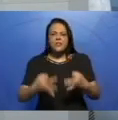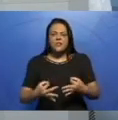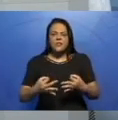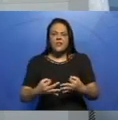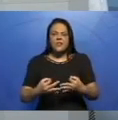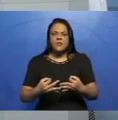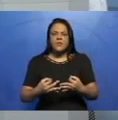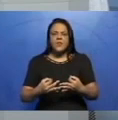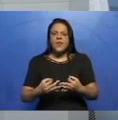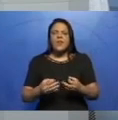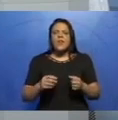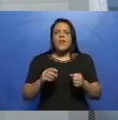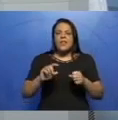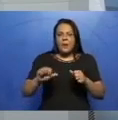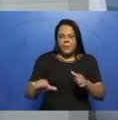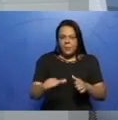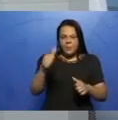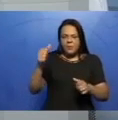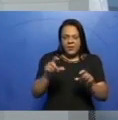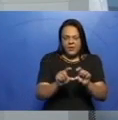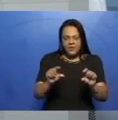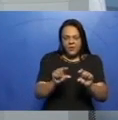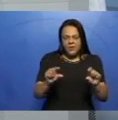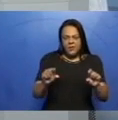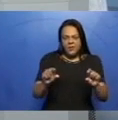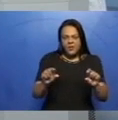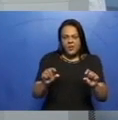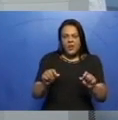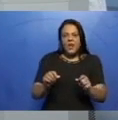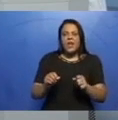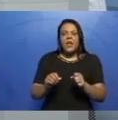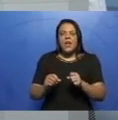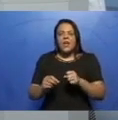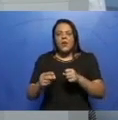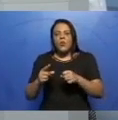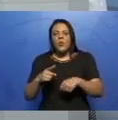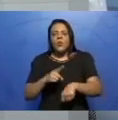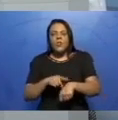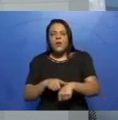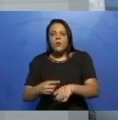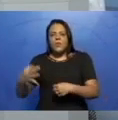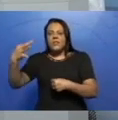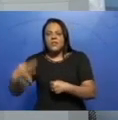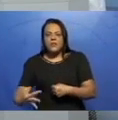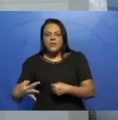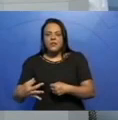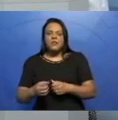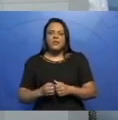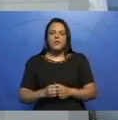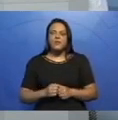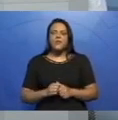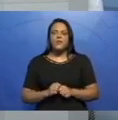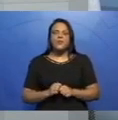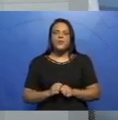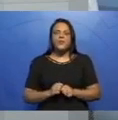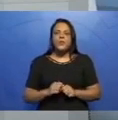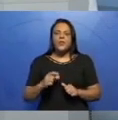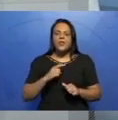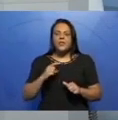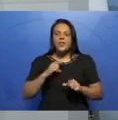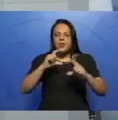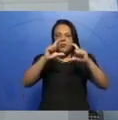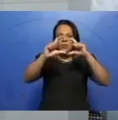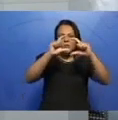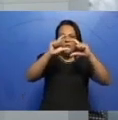do indicativo, que são os modos verbais. Vocês já viram isso. Vamos lá então. Aqui tem uma